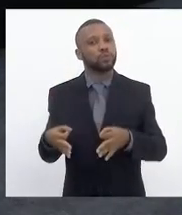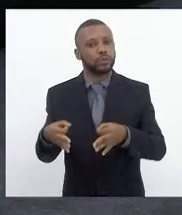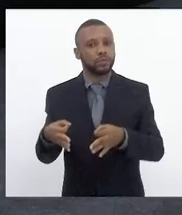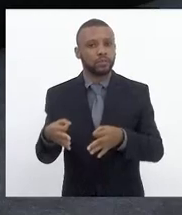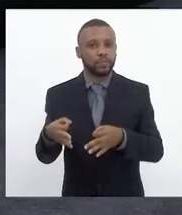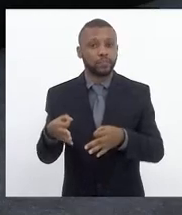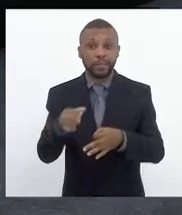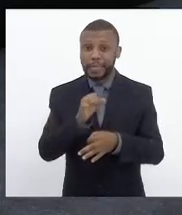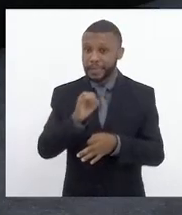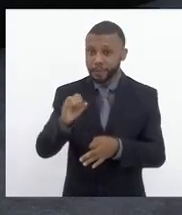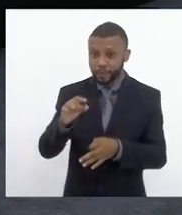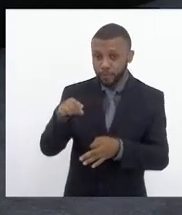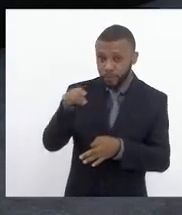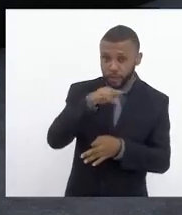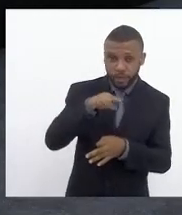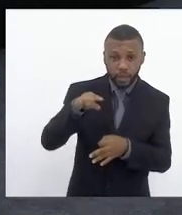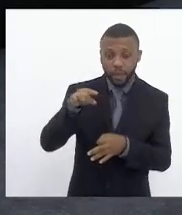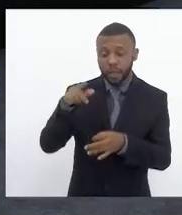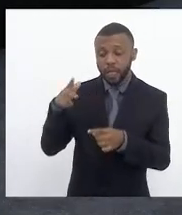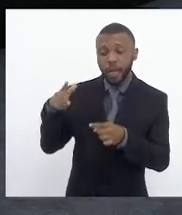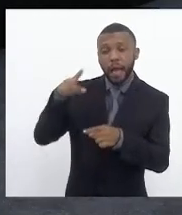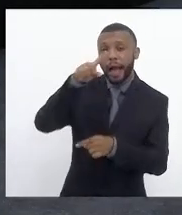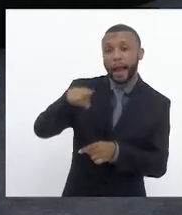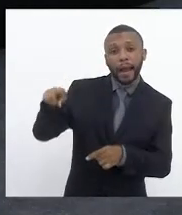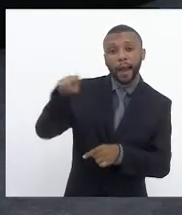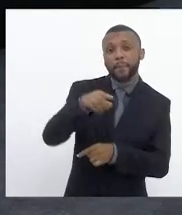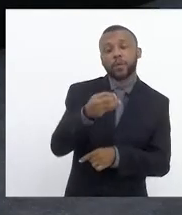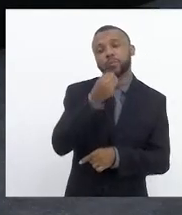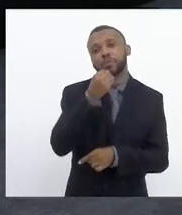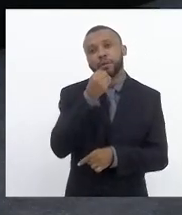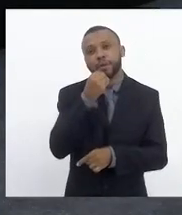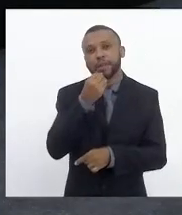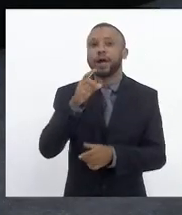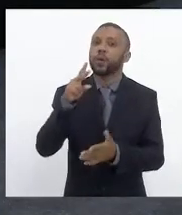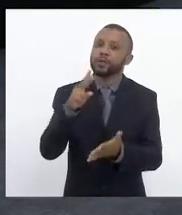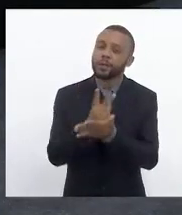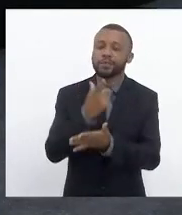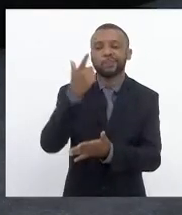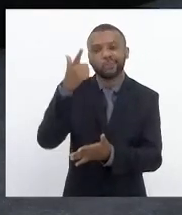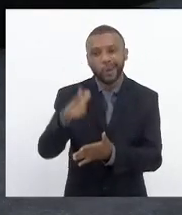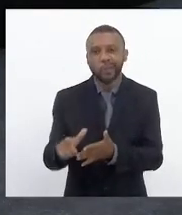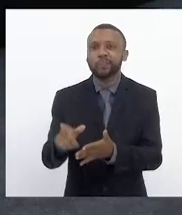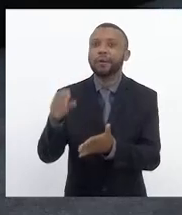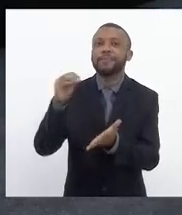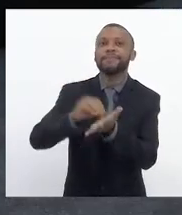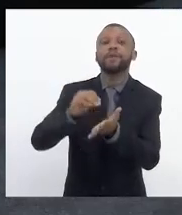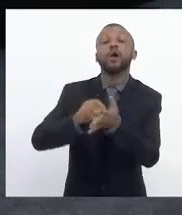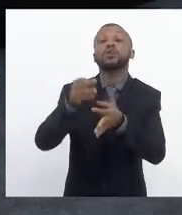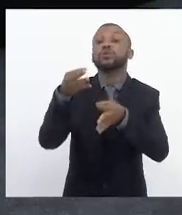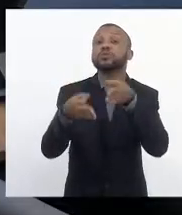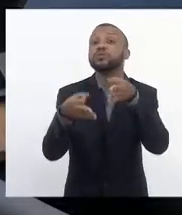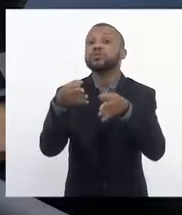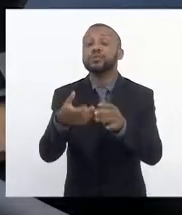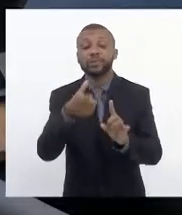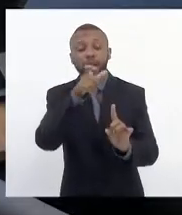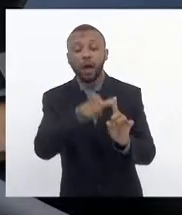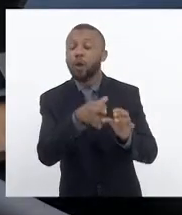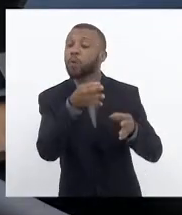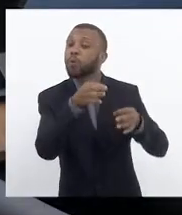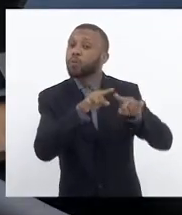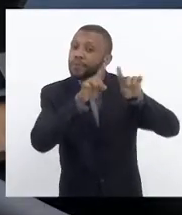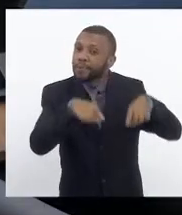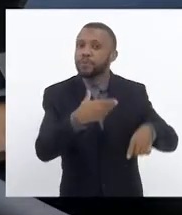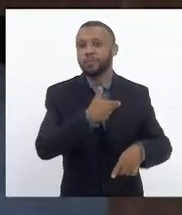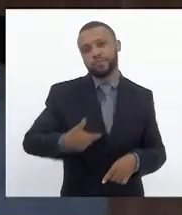venda com essa possibilidade você tá cometendo mais uma injustiça com servidor é muito obrigado